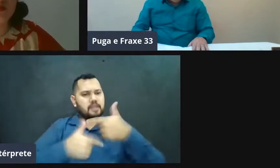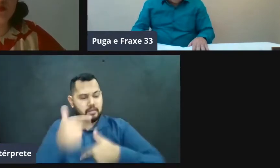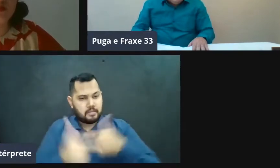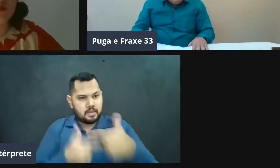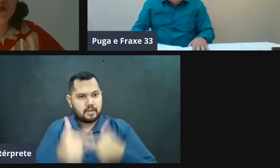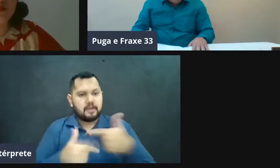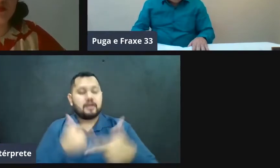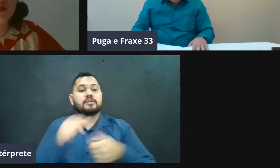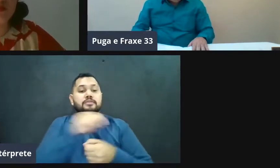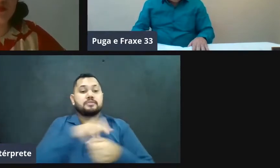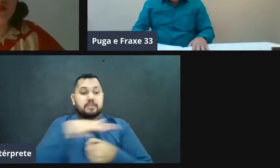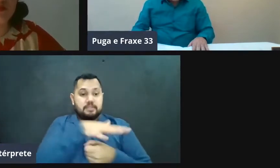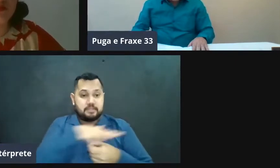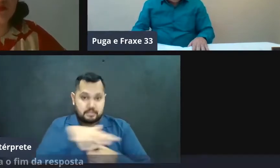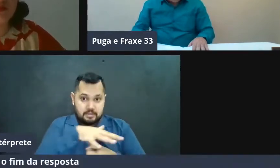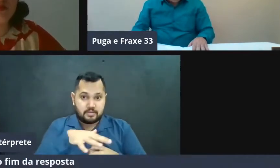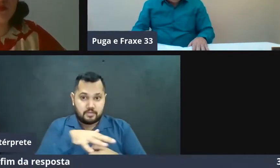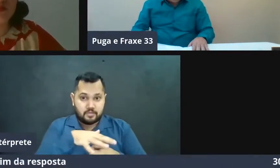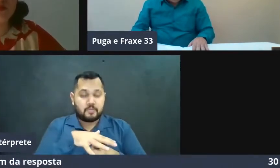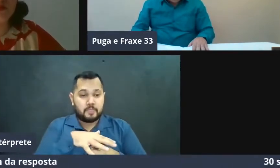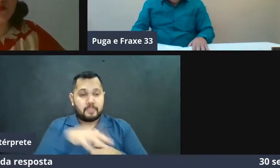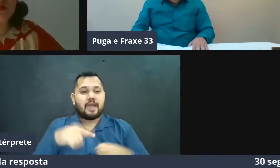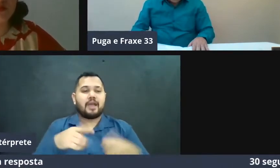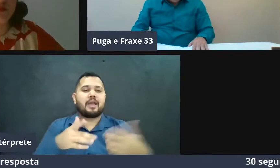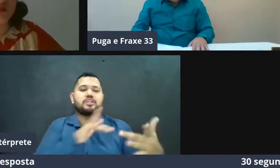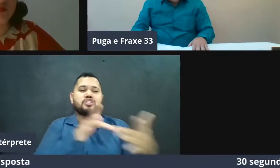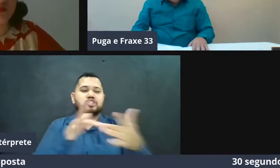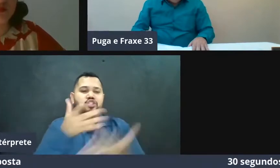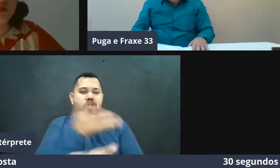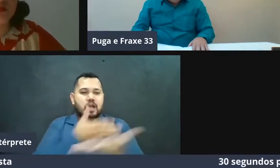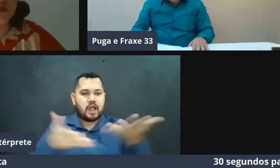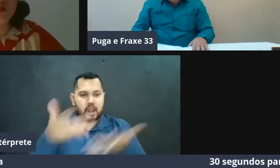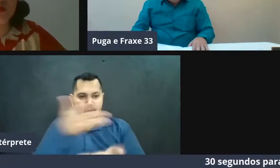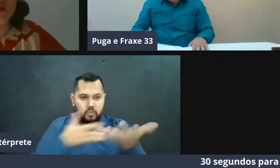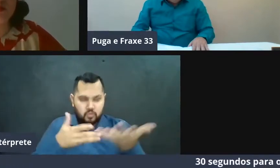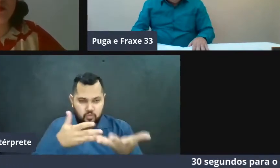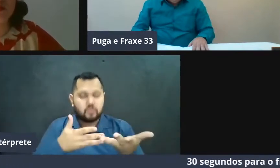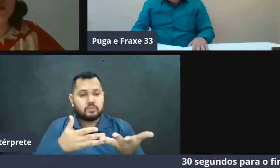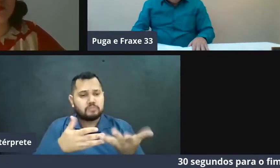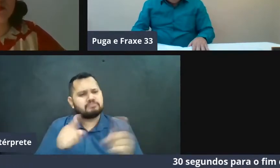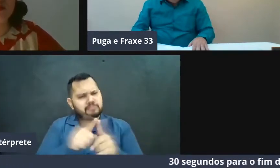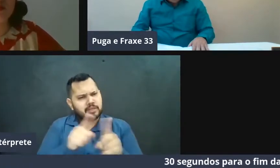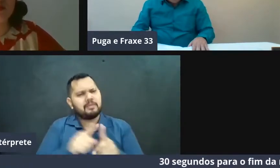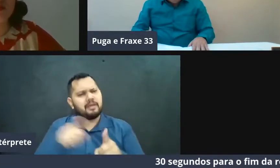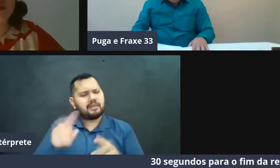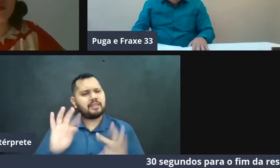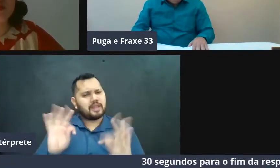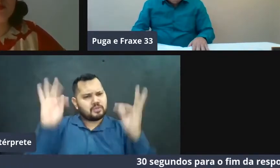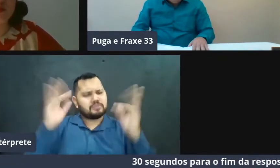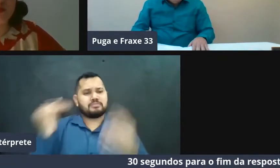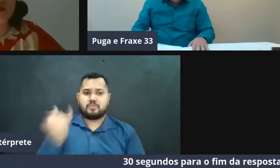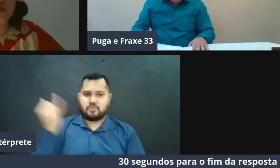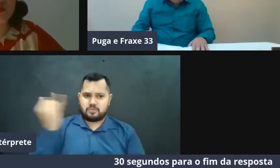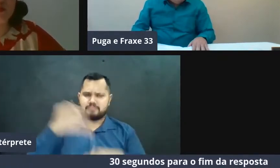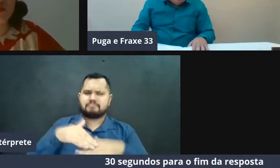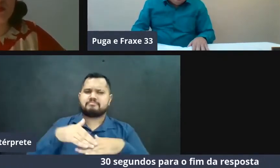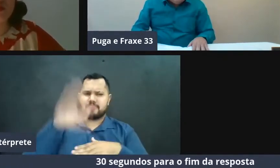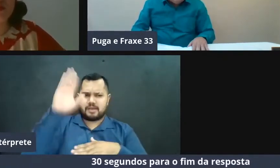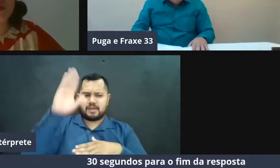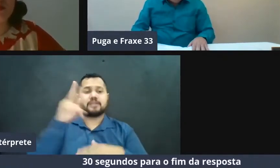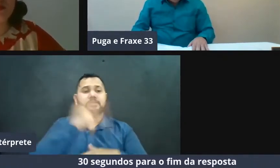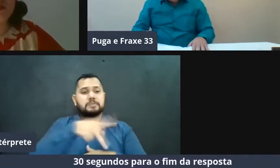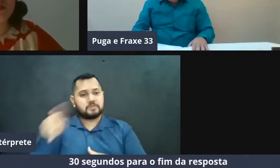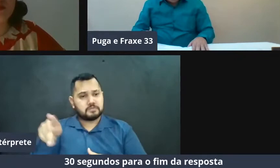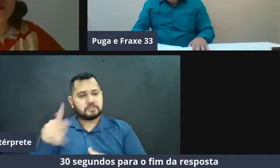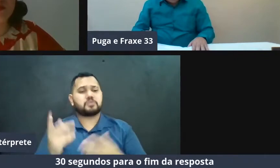a extensão, né, que é esse diálogo, e será uma ferramenta importantíssima para os